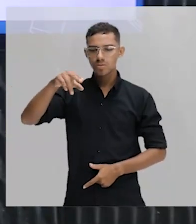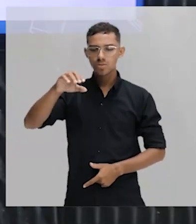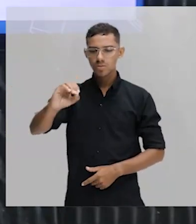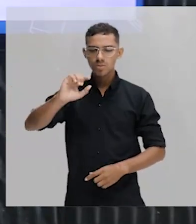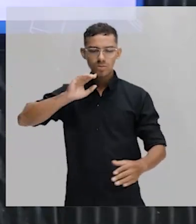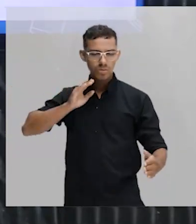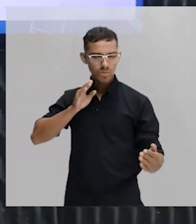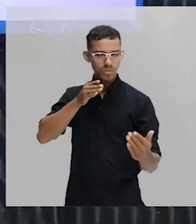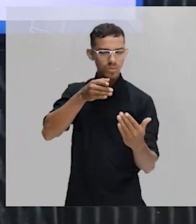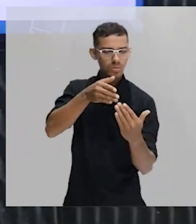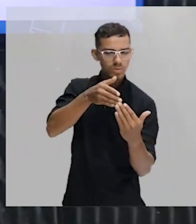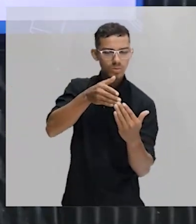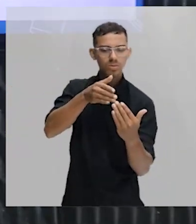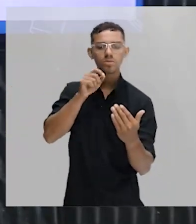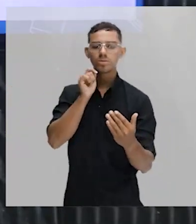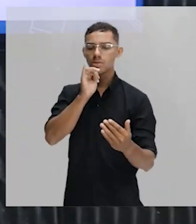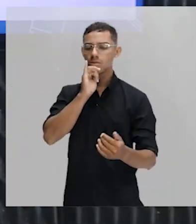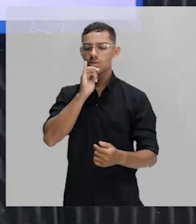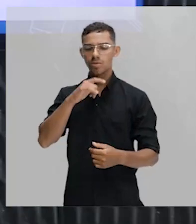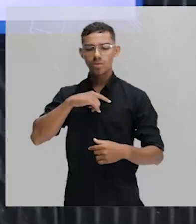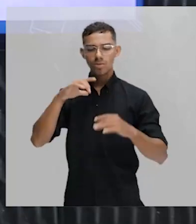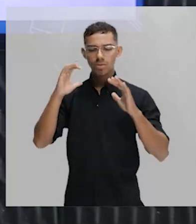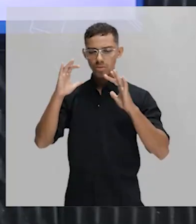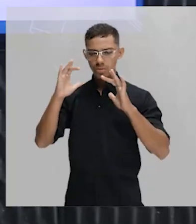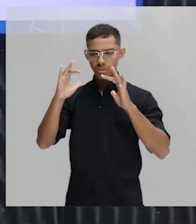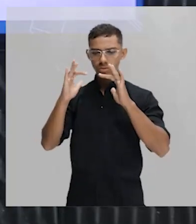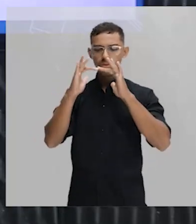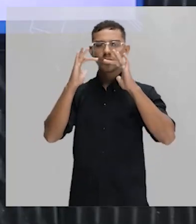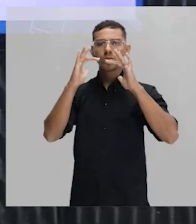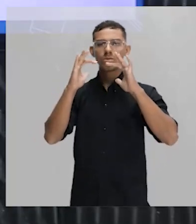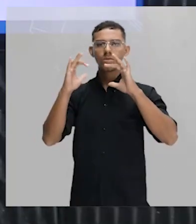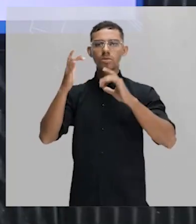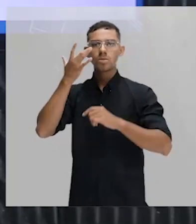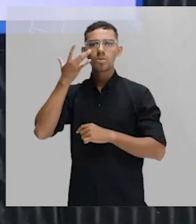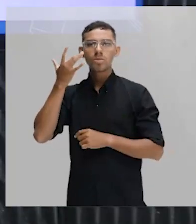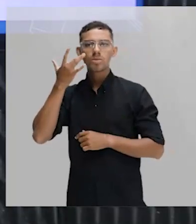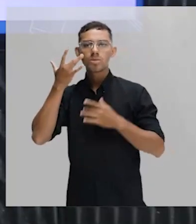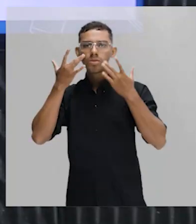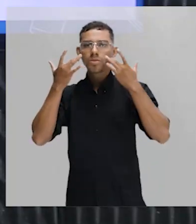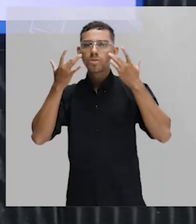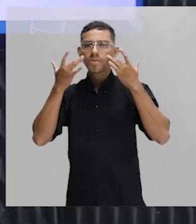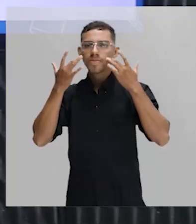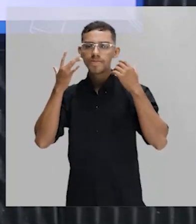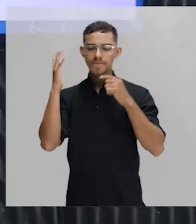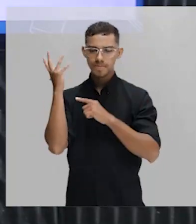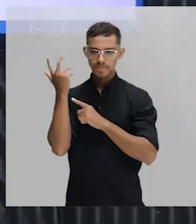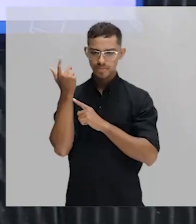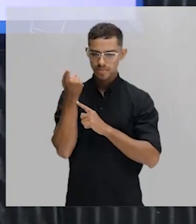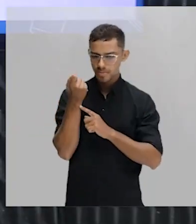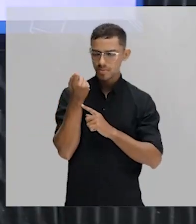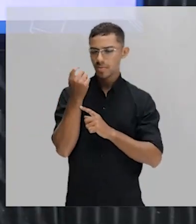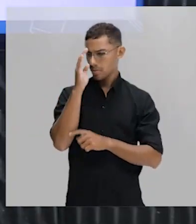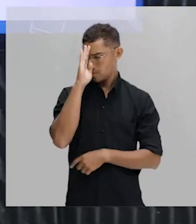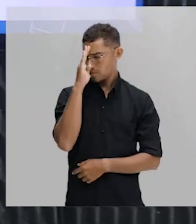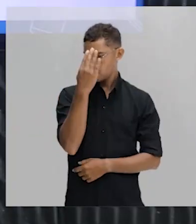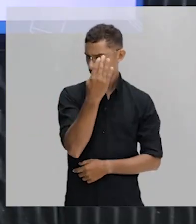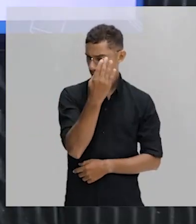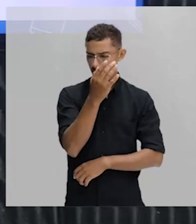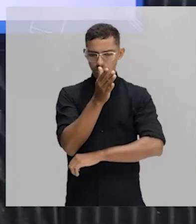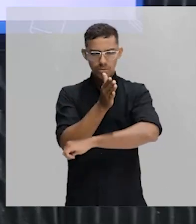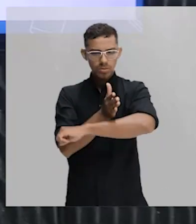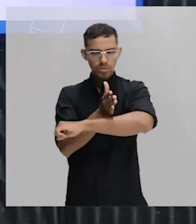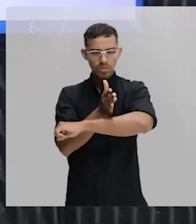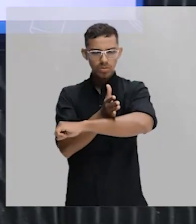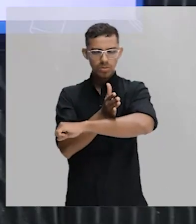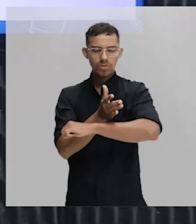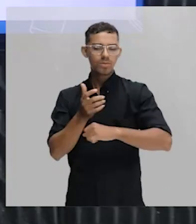arte. Professor, o cristianismo tem a ver com a arte? Com certeza, principalmente na Idade Média. Assistam a nossa aula sobre arte cristã